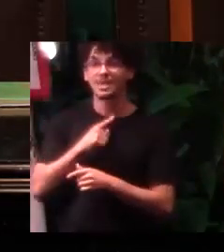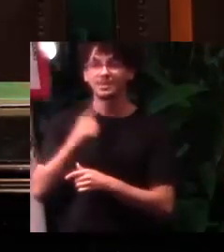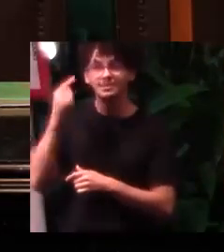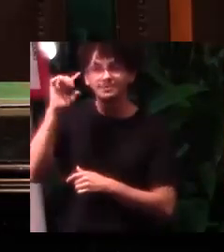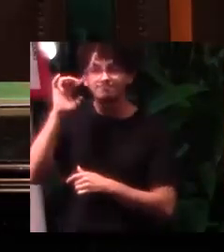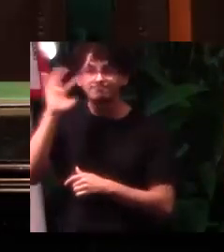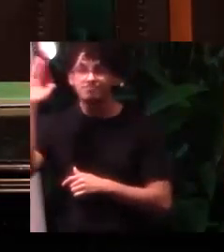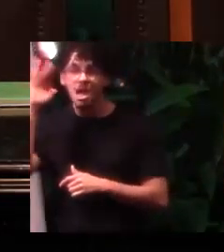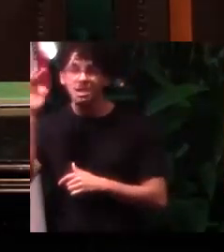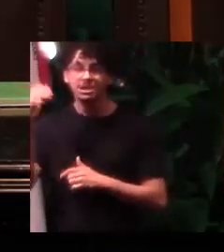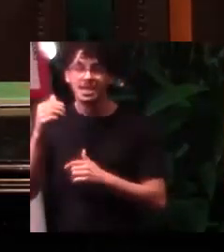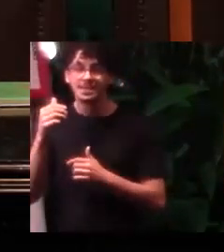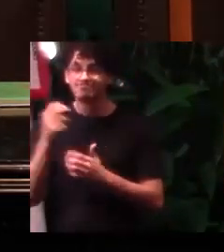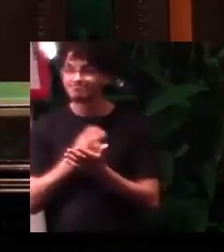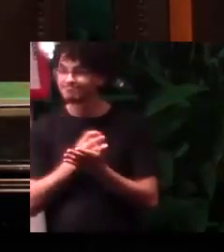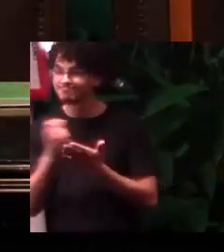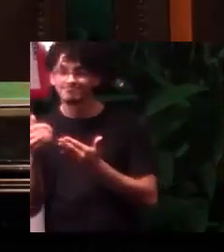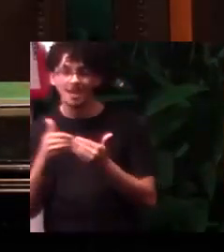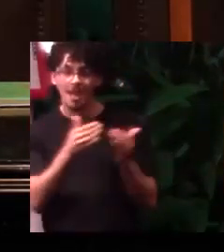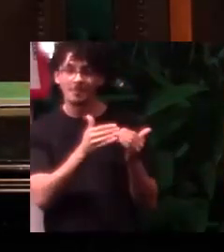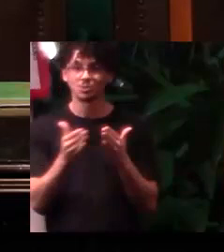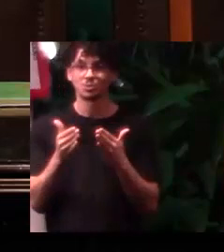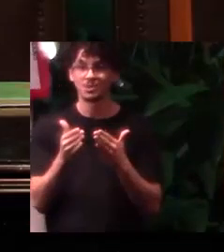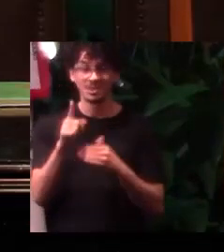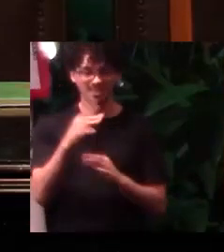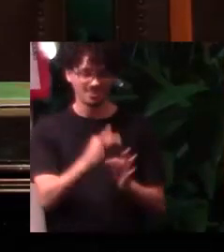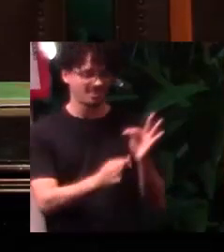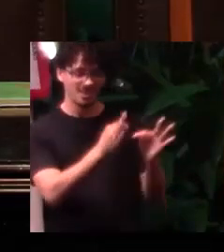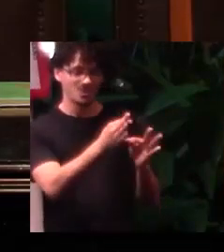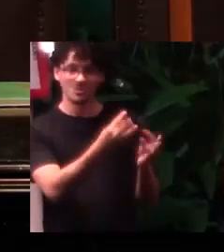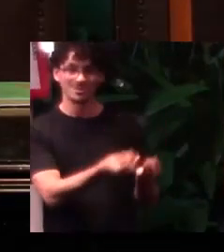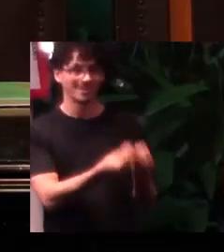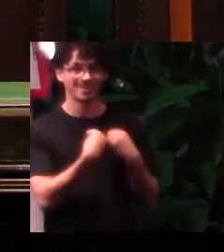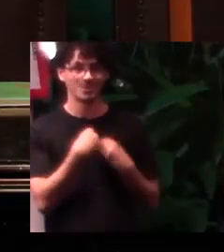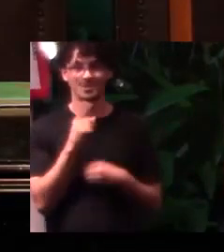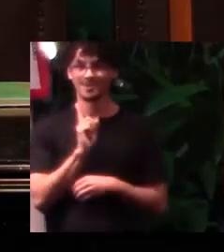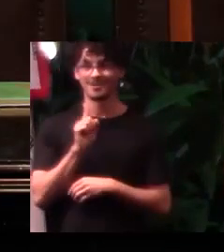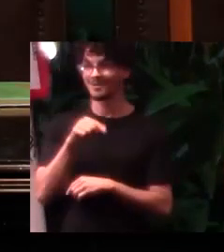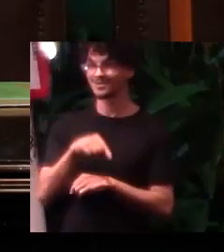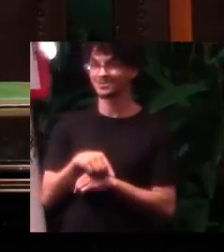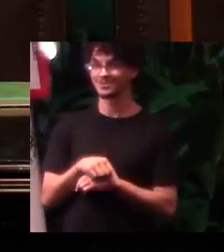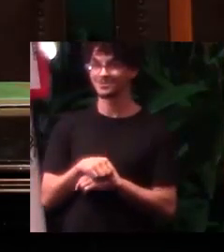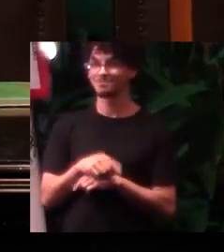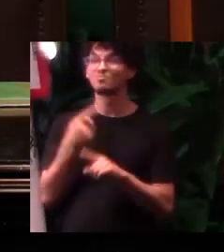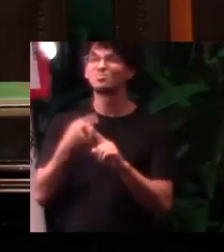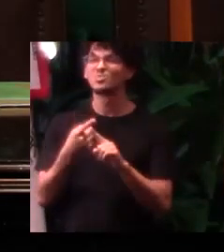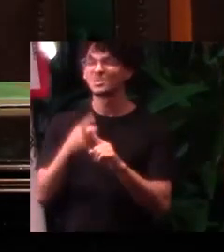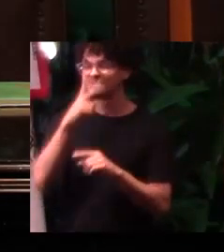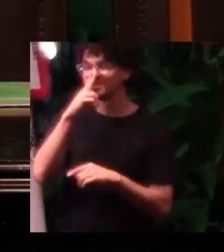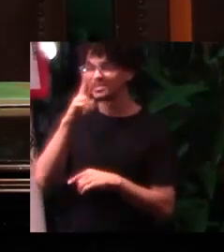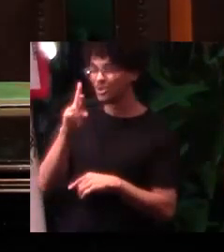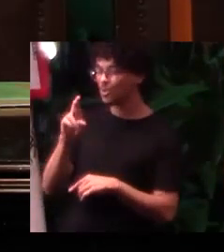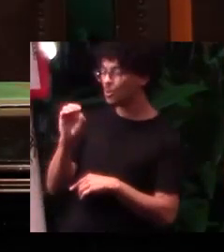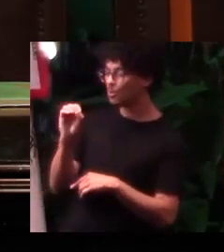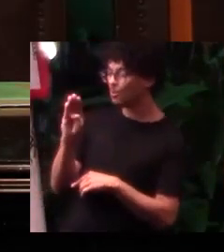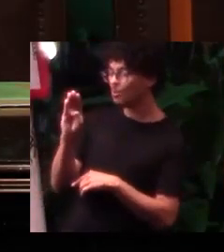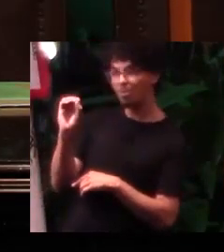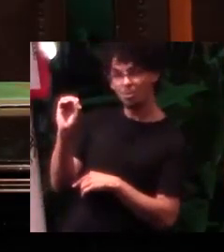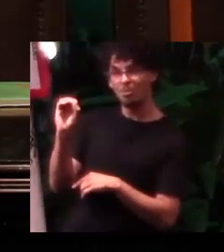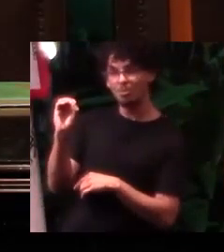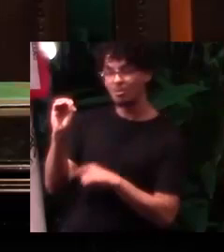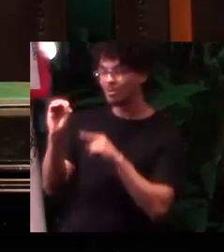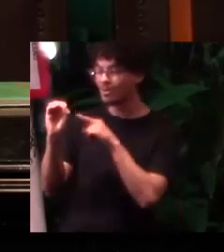saídas que robô nenhum dá, porque os robôs, inclusive, são alimentados, todos eles,